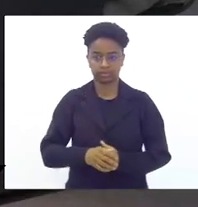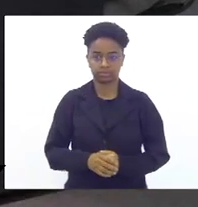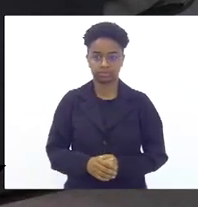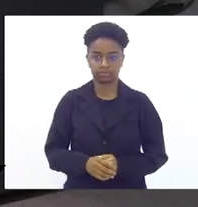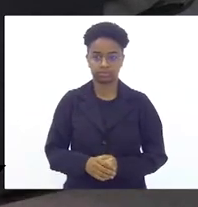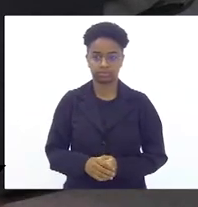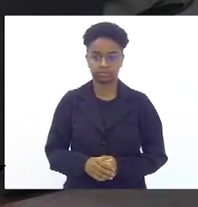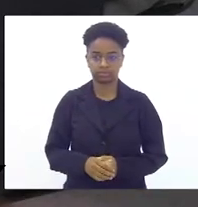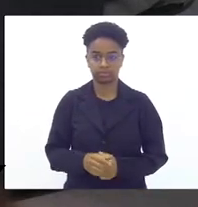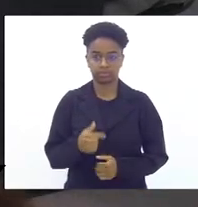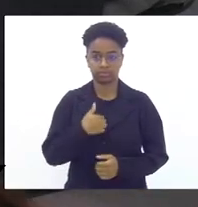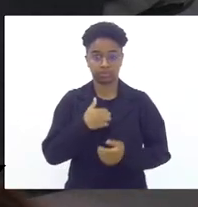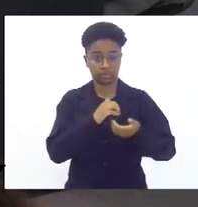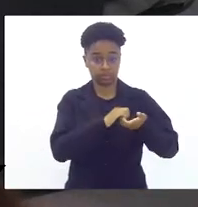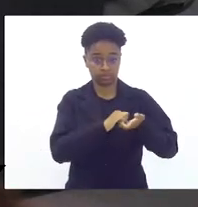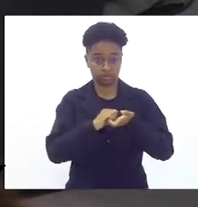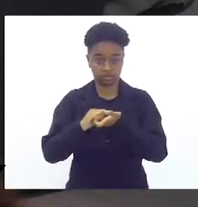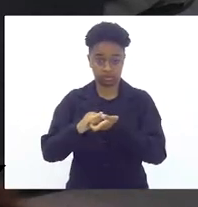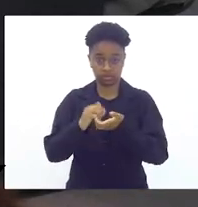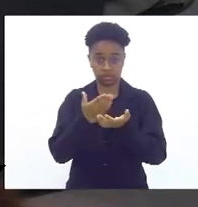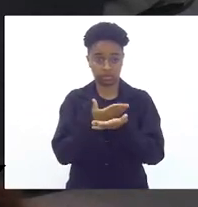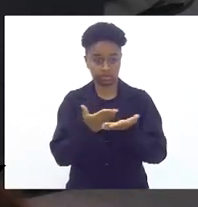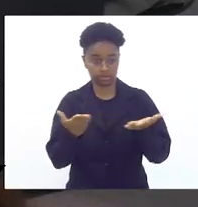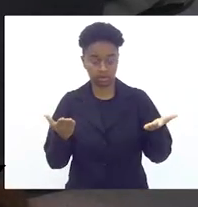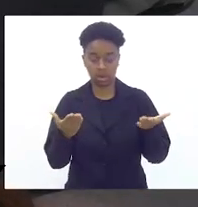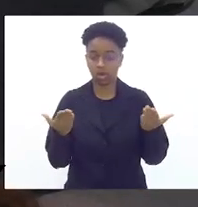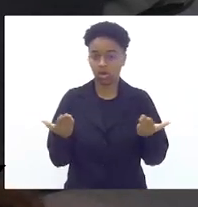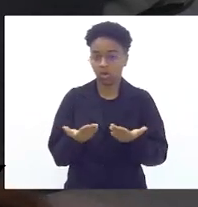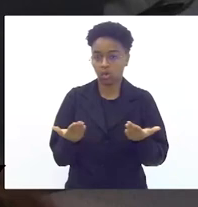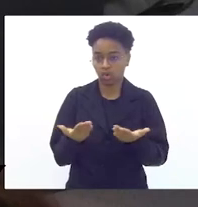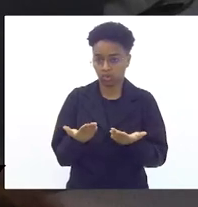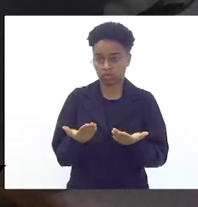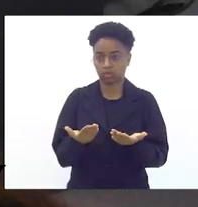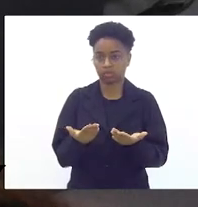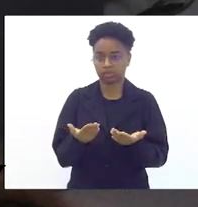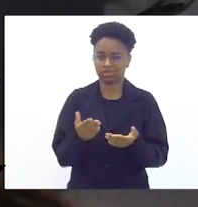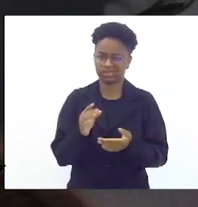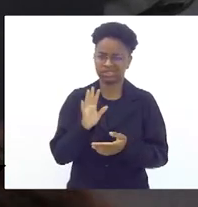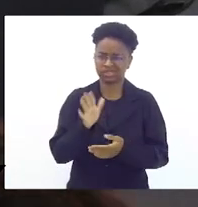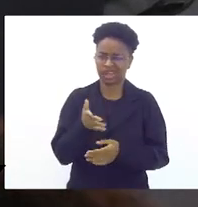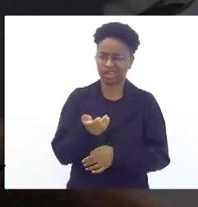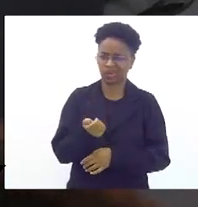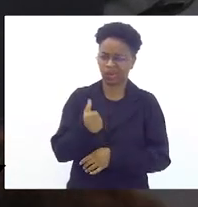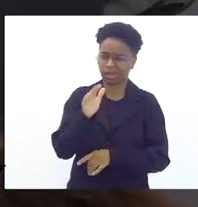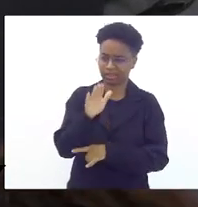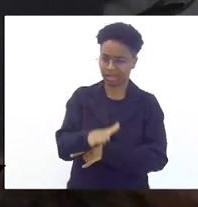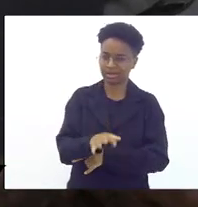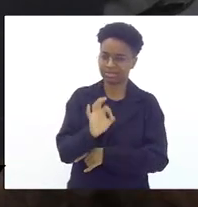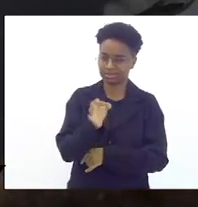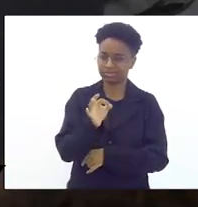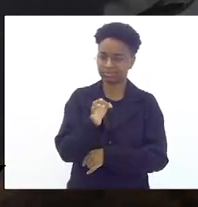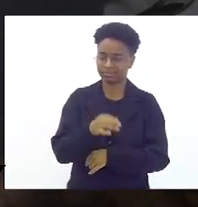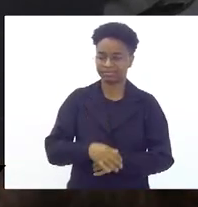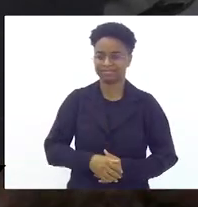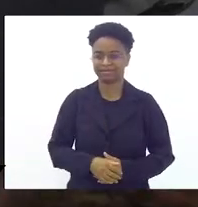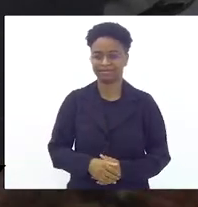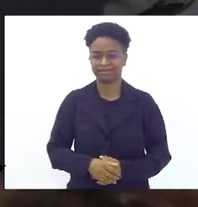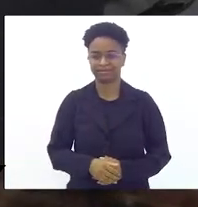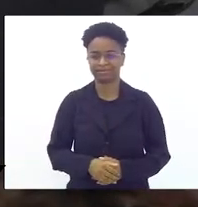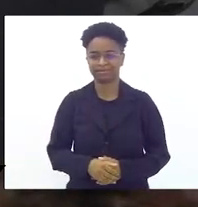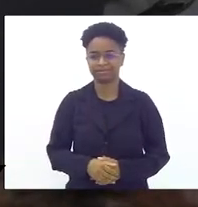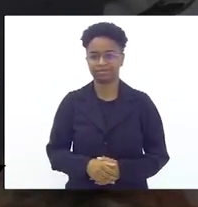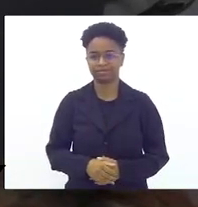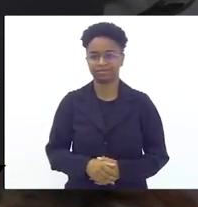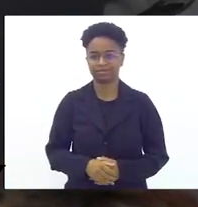a quem eu Saúdo todos e todas aqui nesta manhã já tarde né Já estamos chegando à tarde